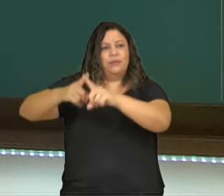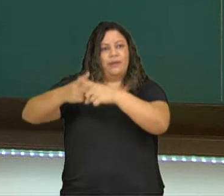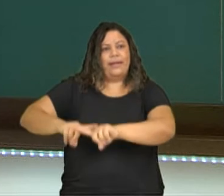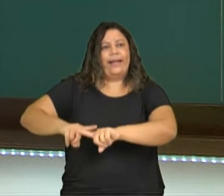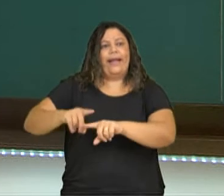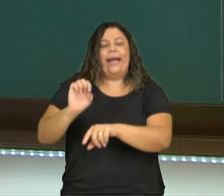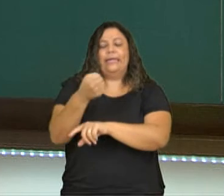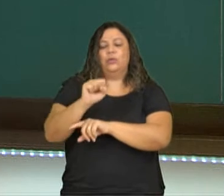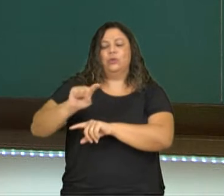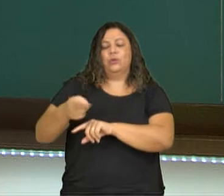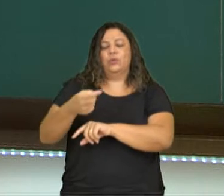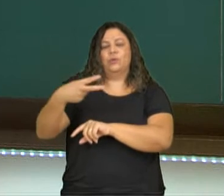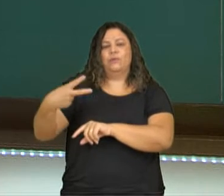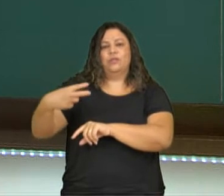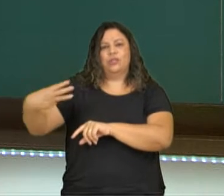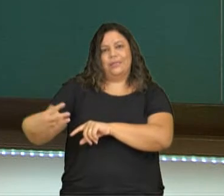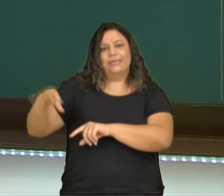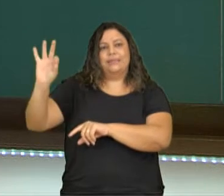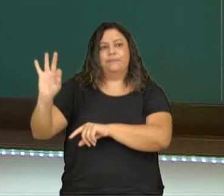aproximadamente